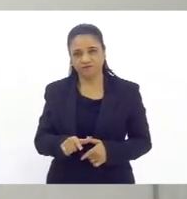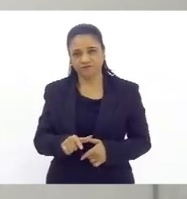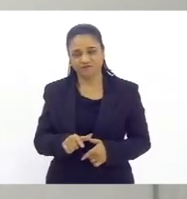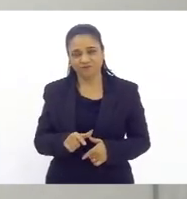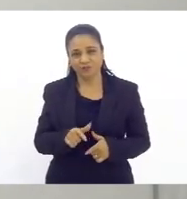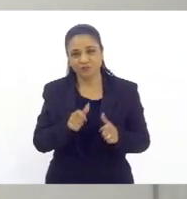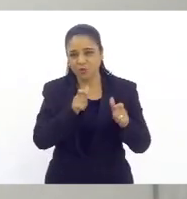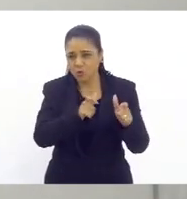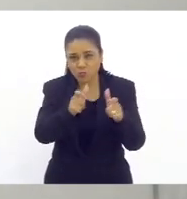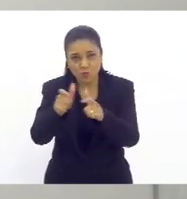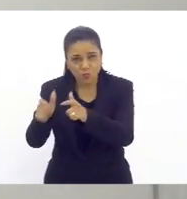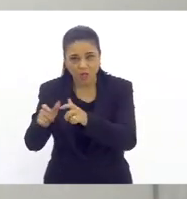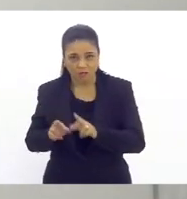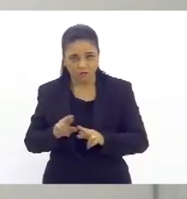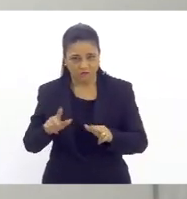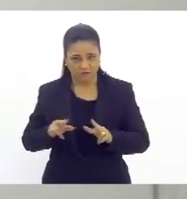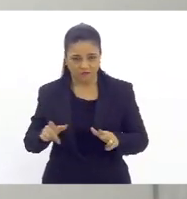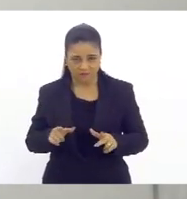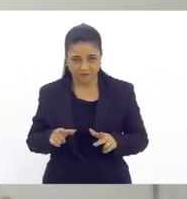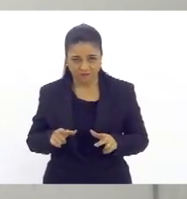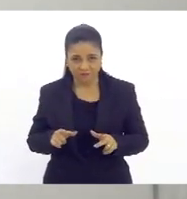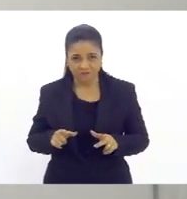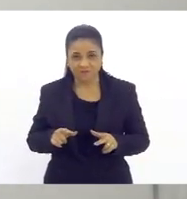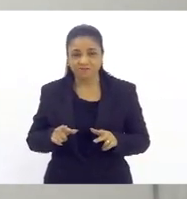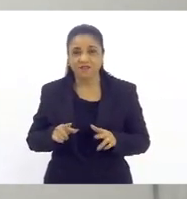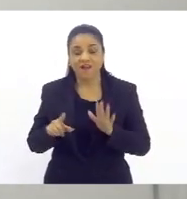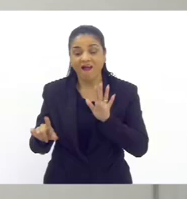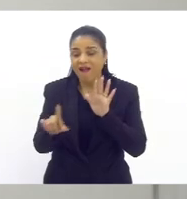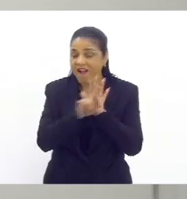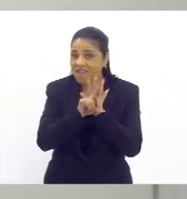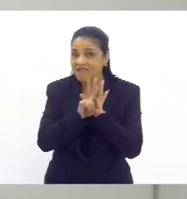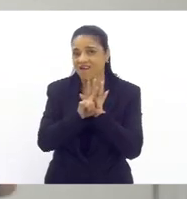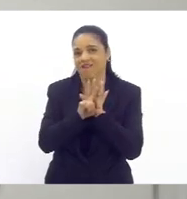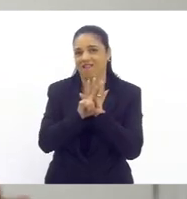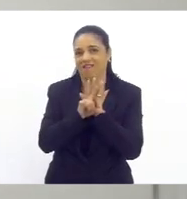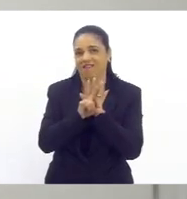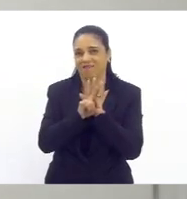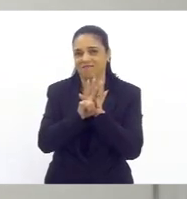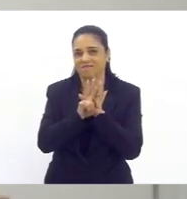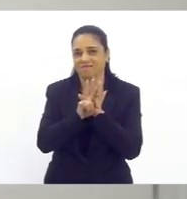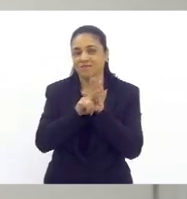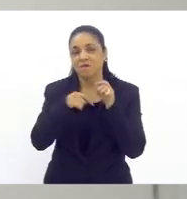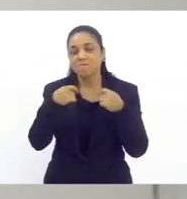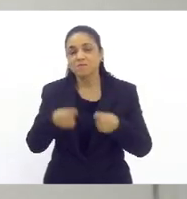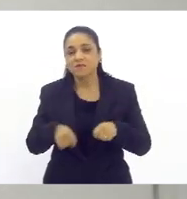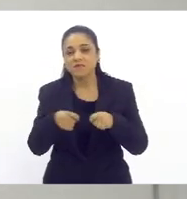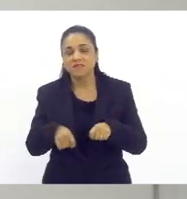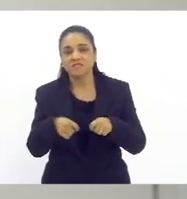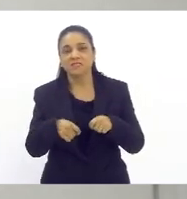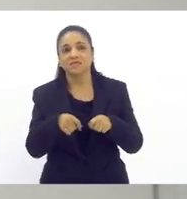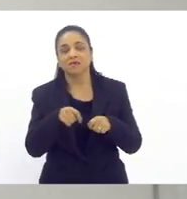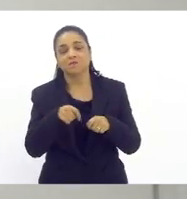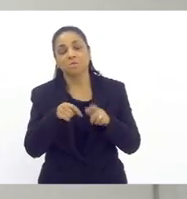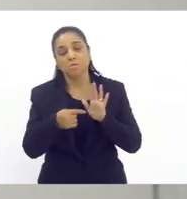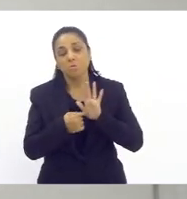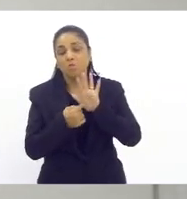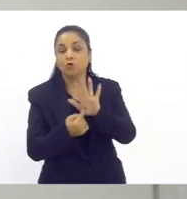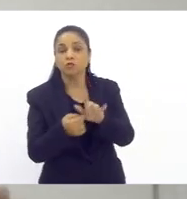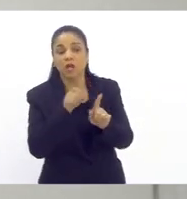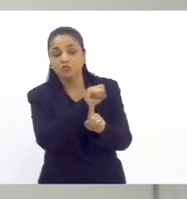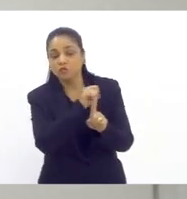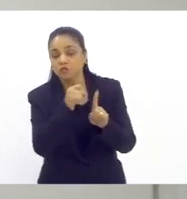e dizer que é a lei tem que ser o reflexo do que essa do que a sociedade quer na prática